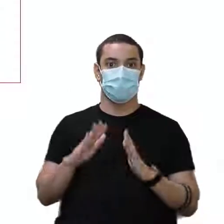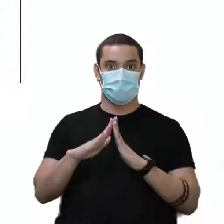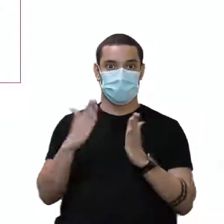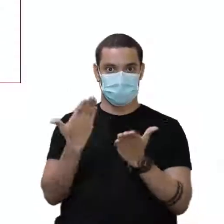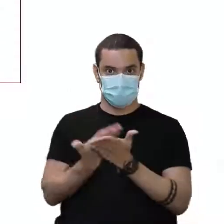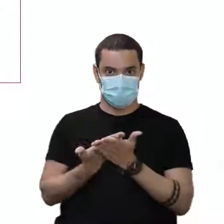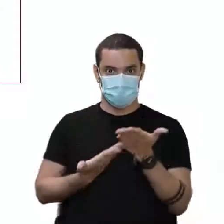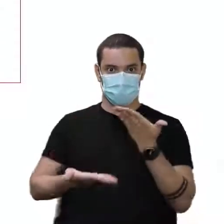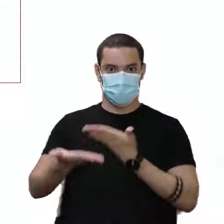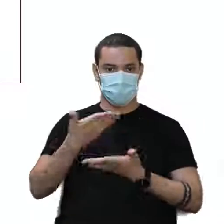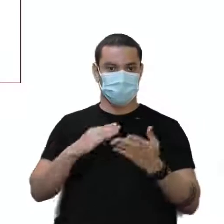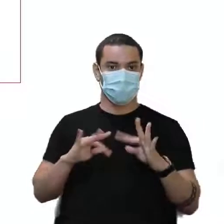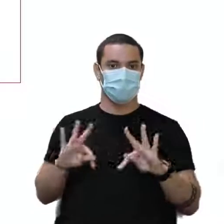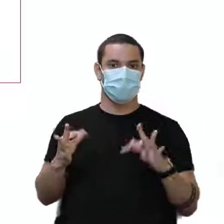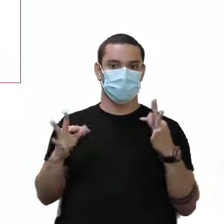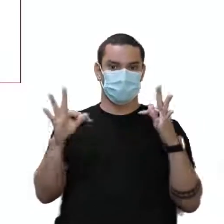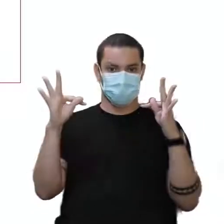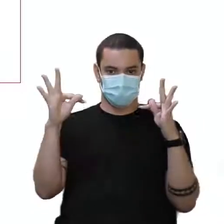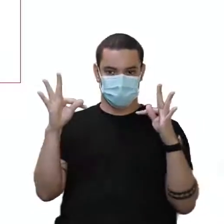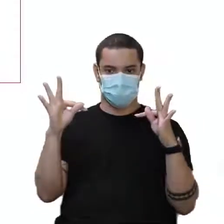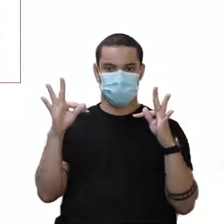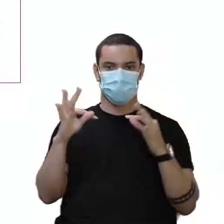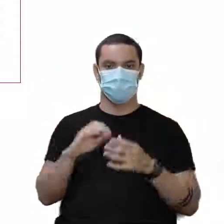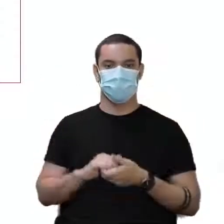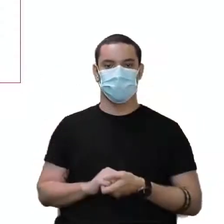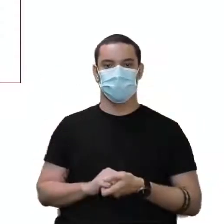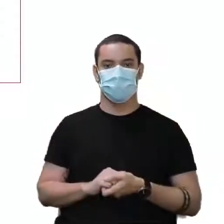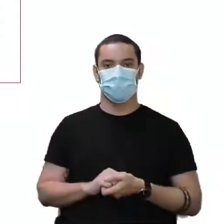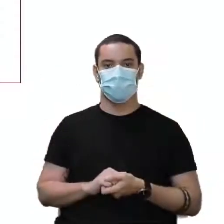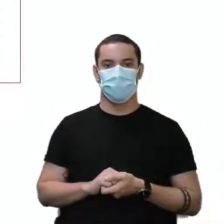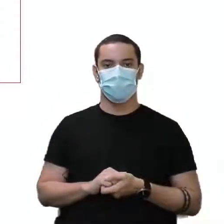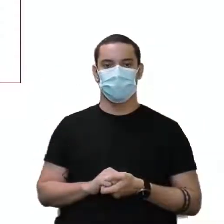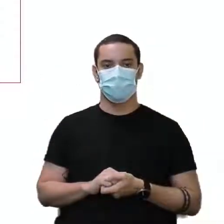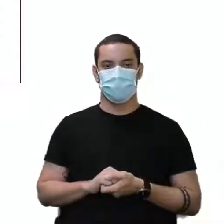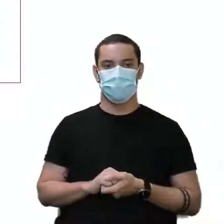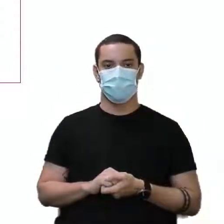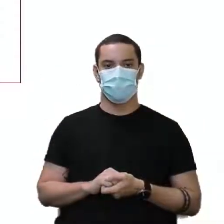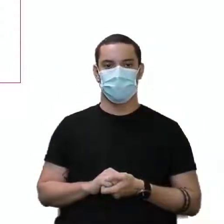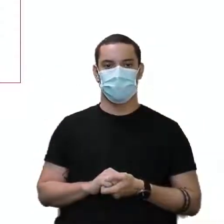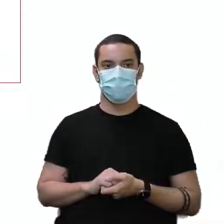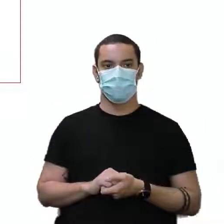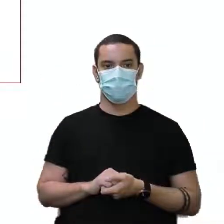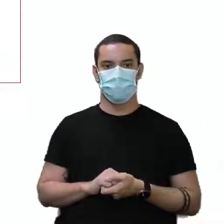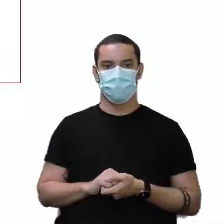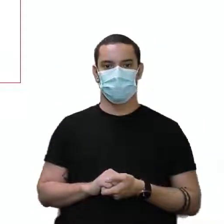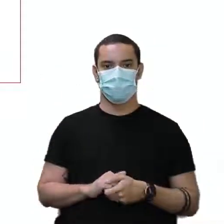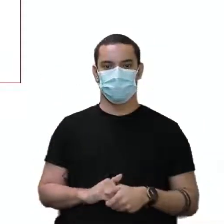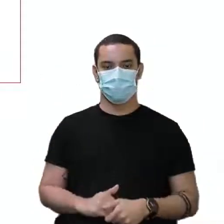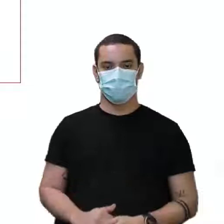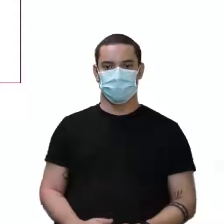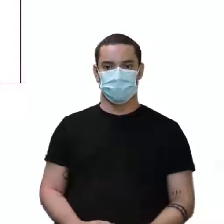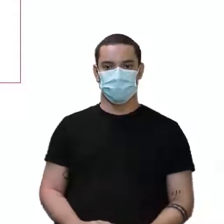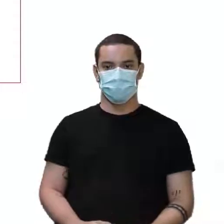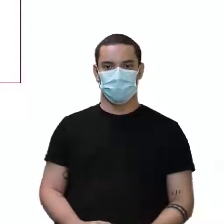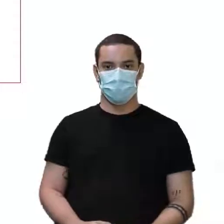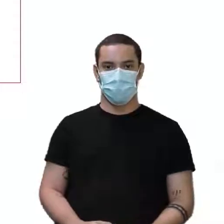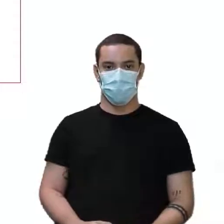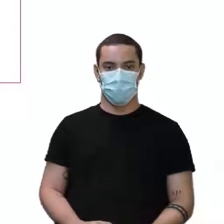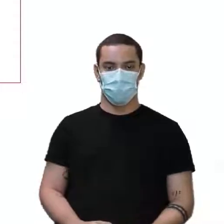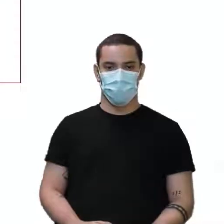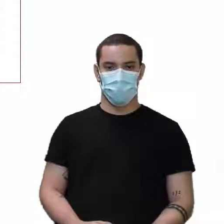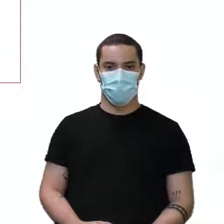da mediação. Mediação tecnológica school. Aí você vai dizer, I've studied in